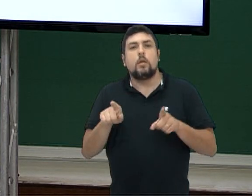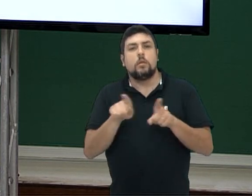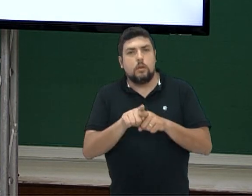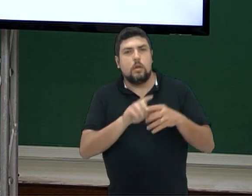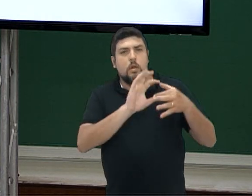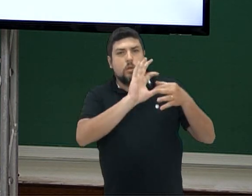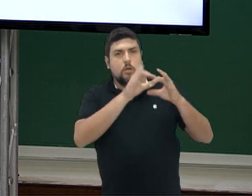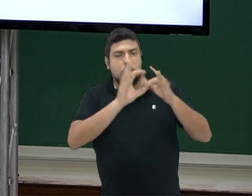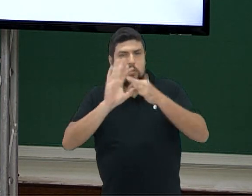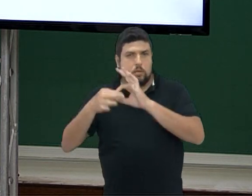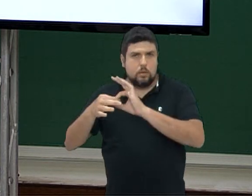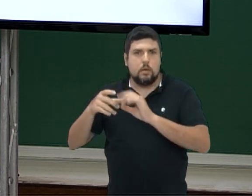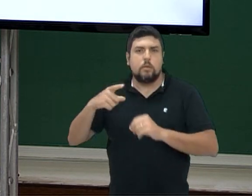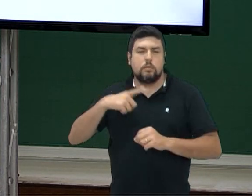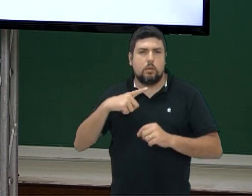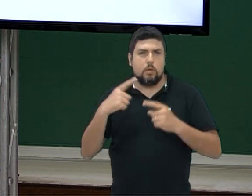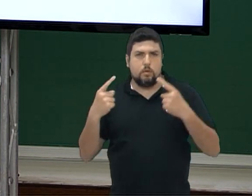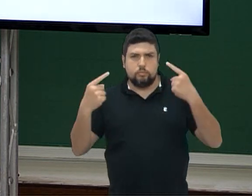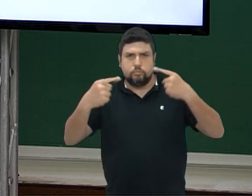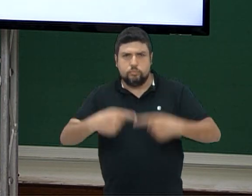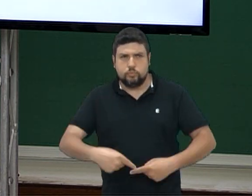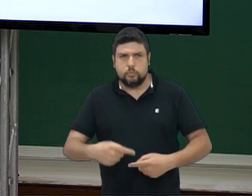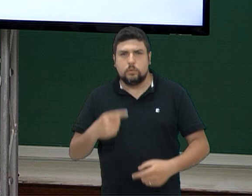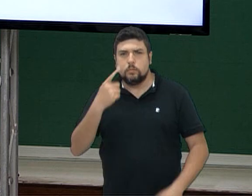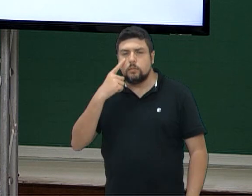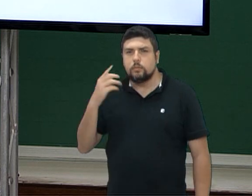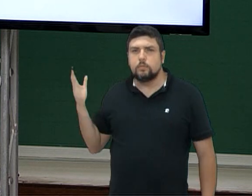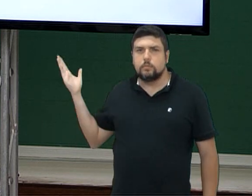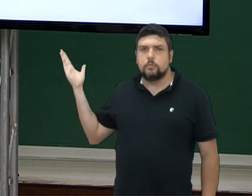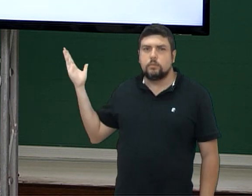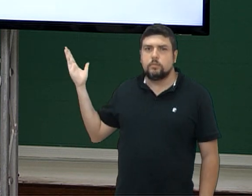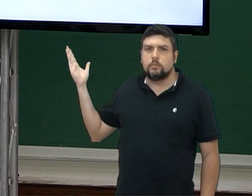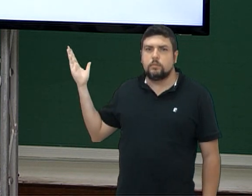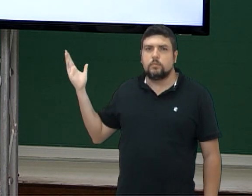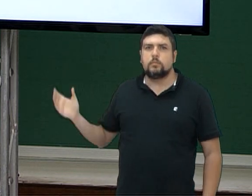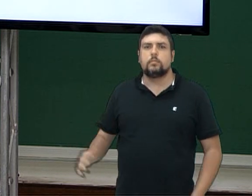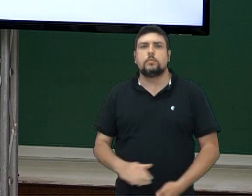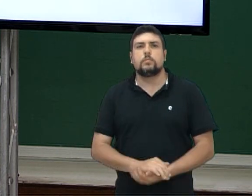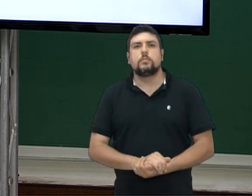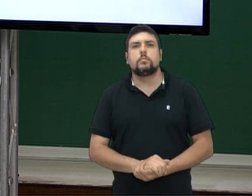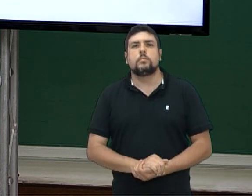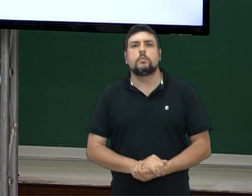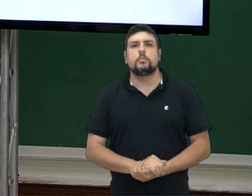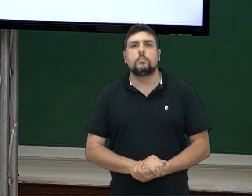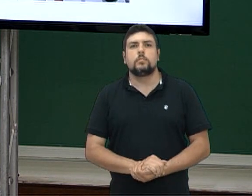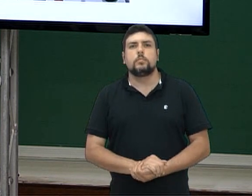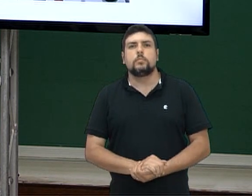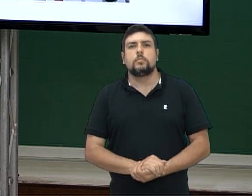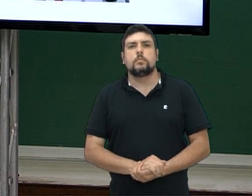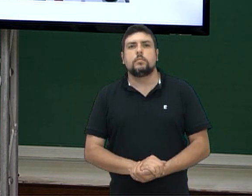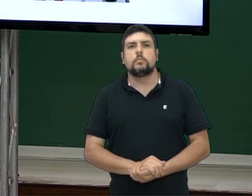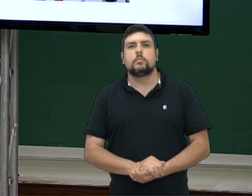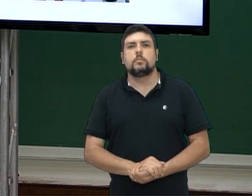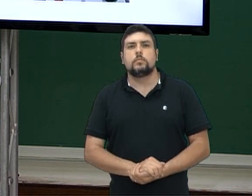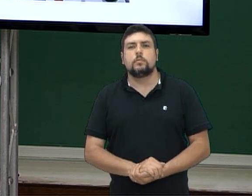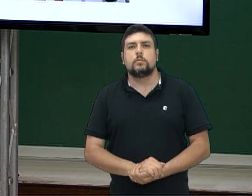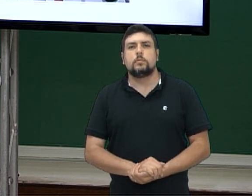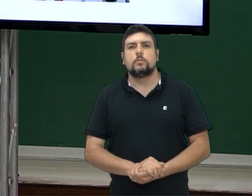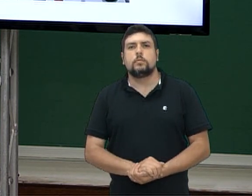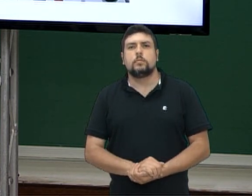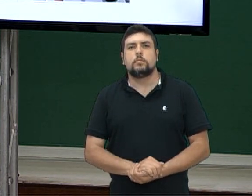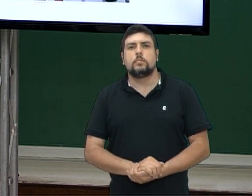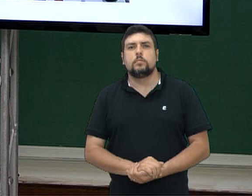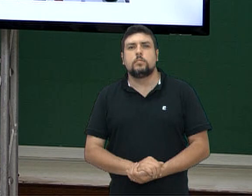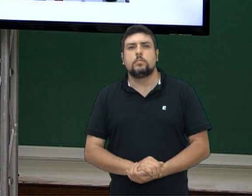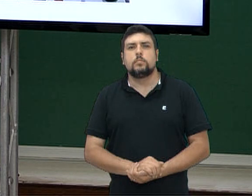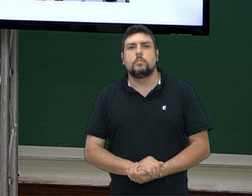ele é um esporte olímpico, o mountain bike, o skate, o surf e a escalada.